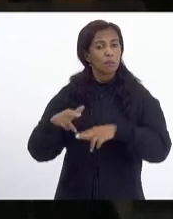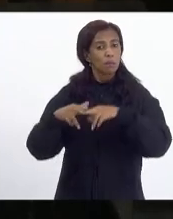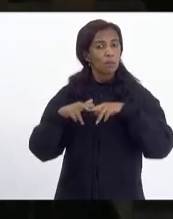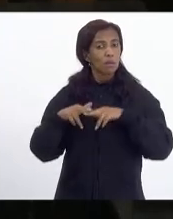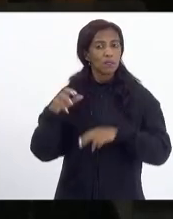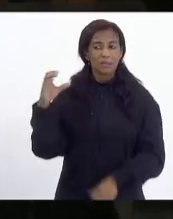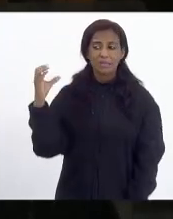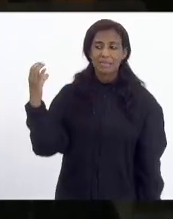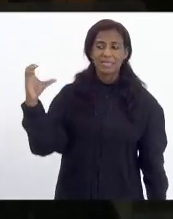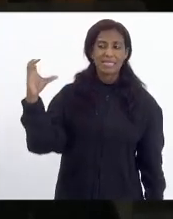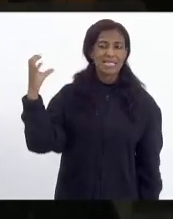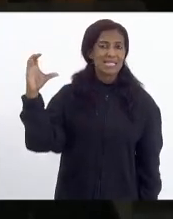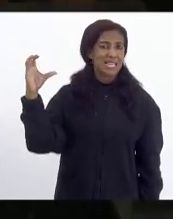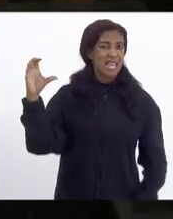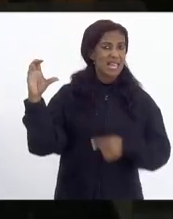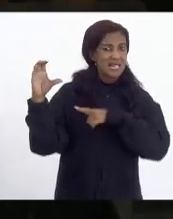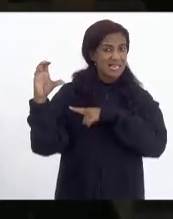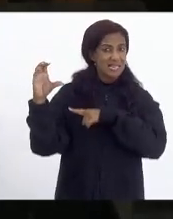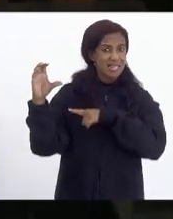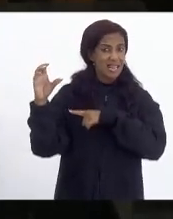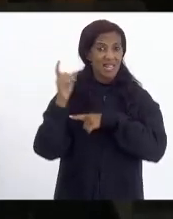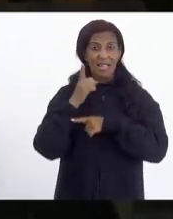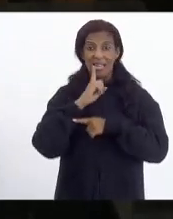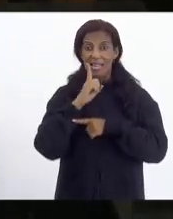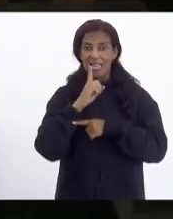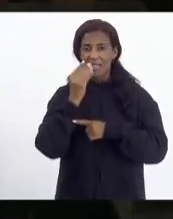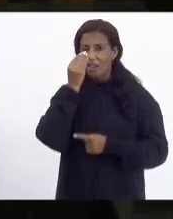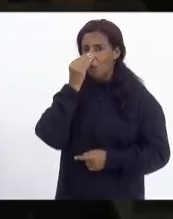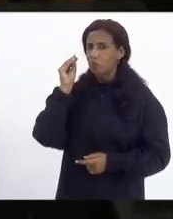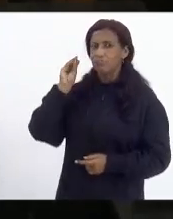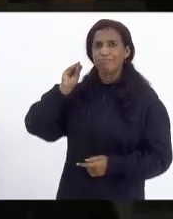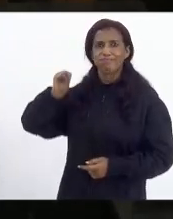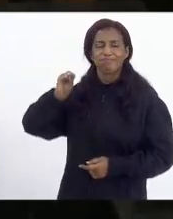e não da negação a ciência